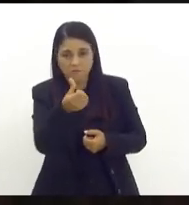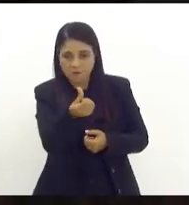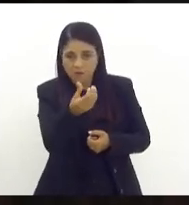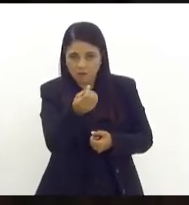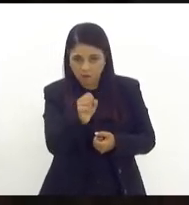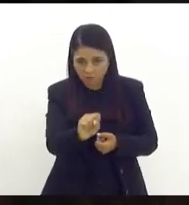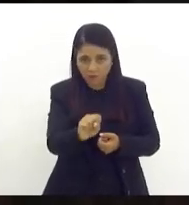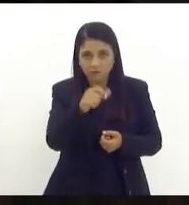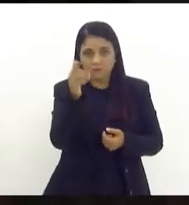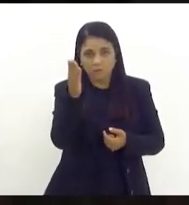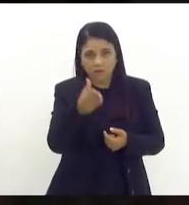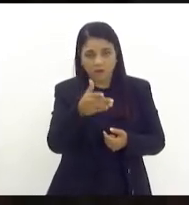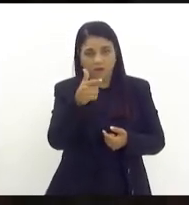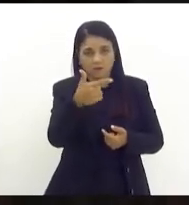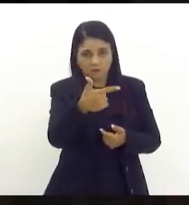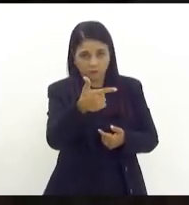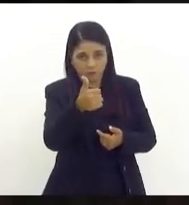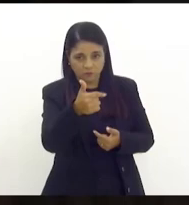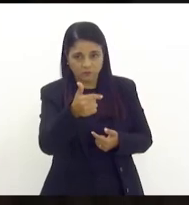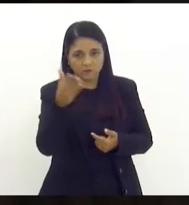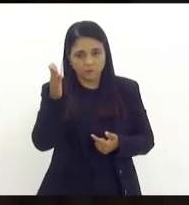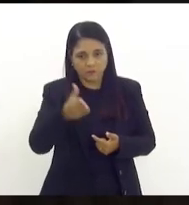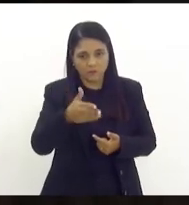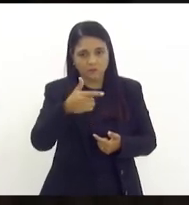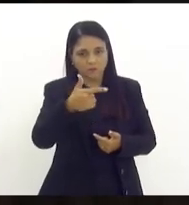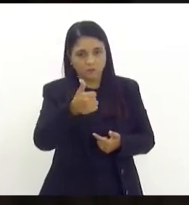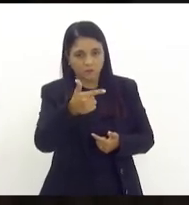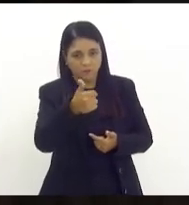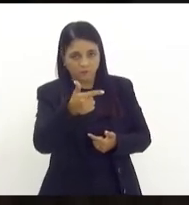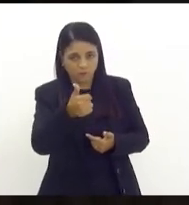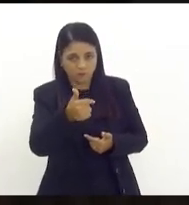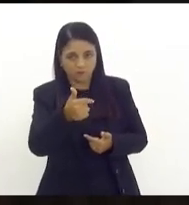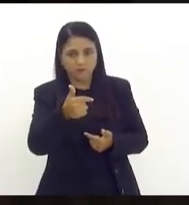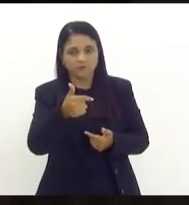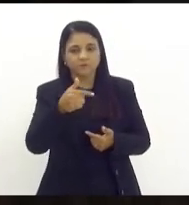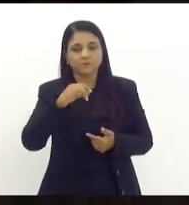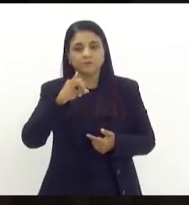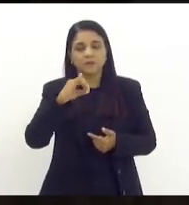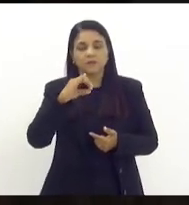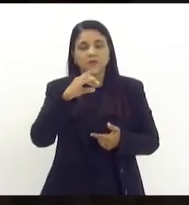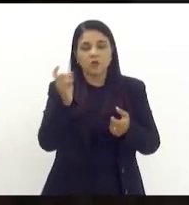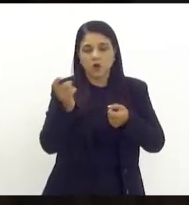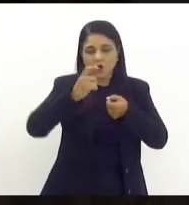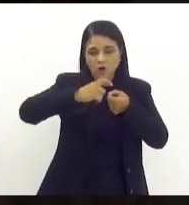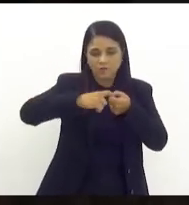maio de 2022 convênios ICMS número